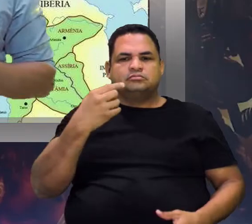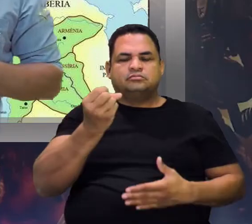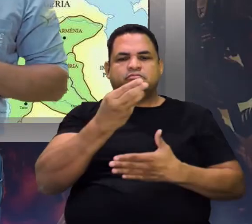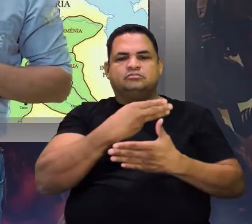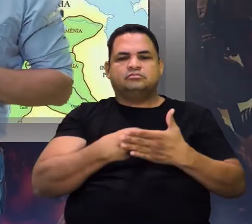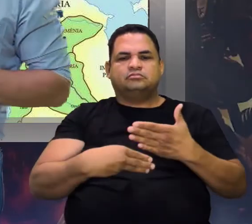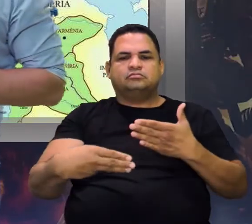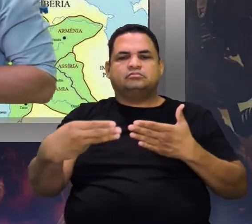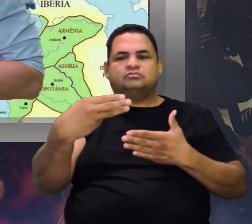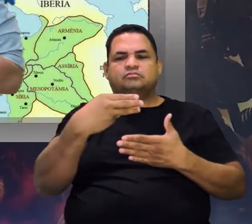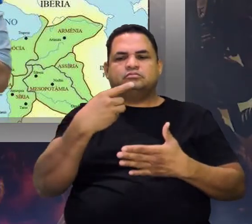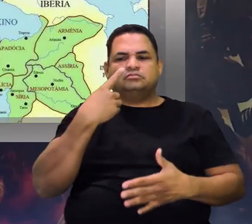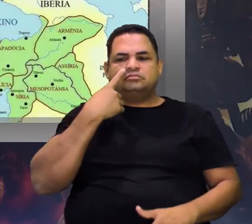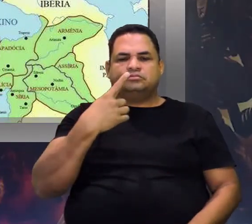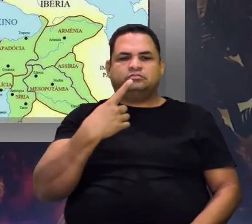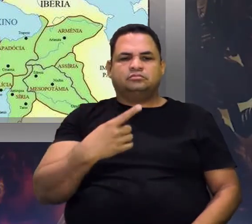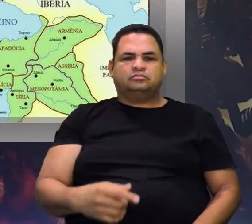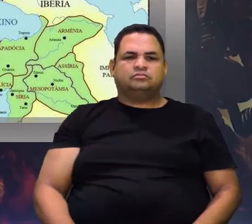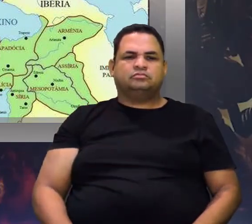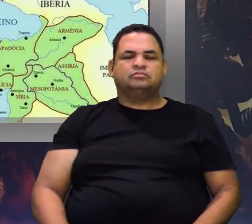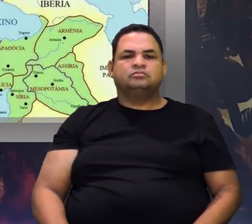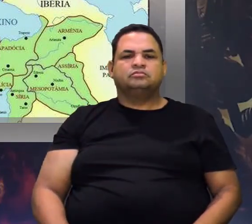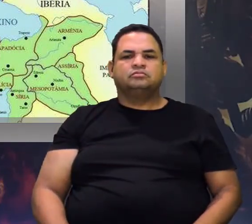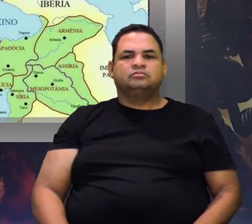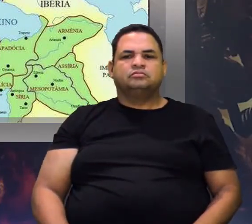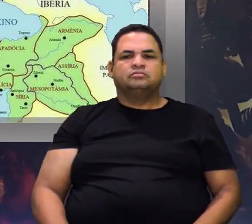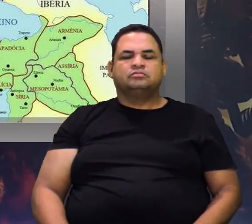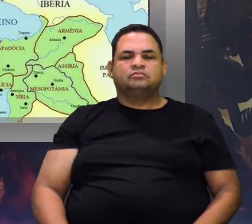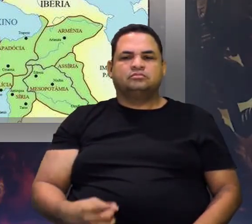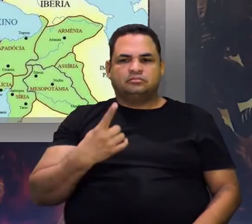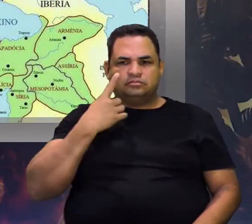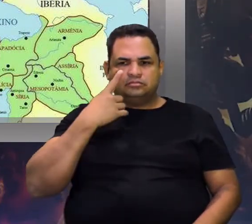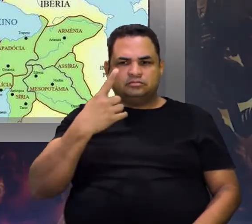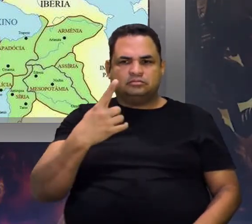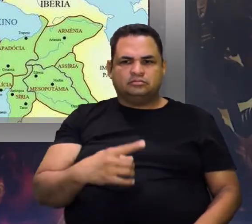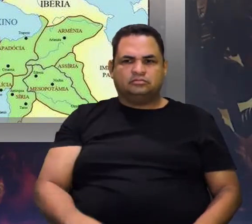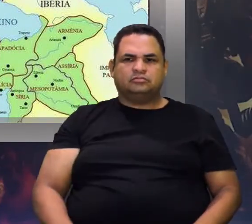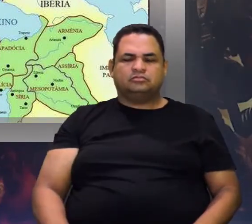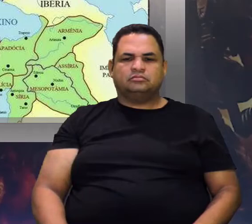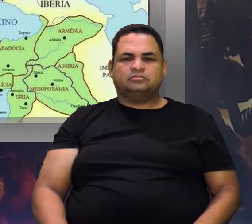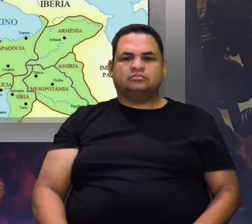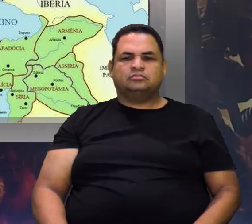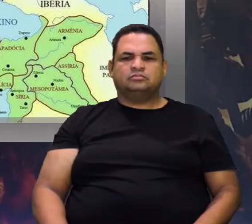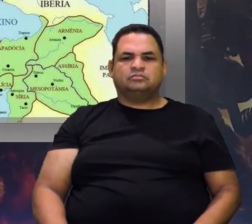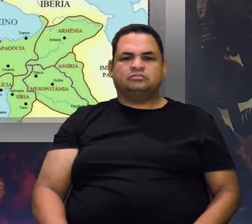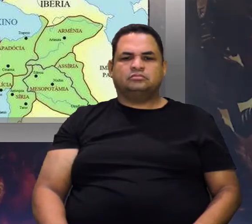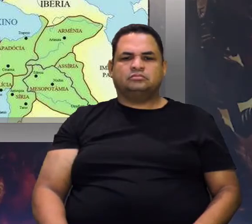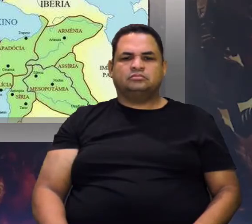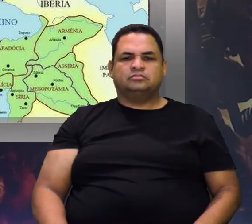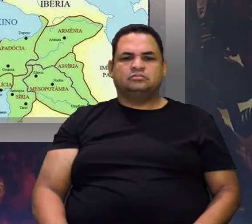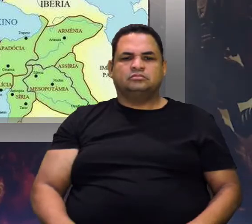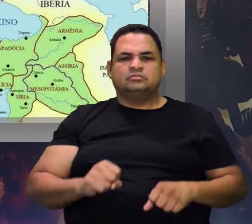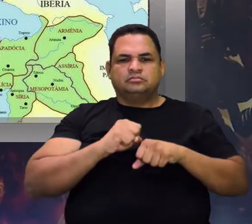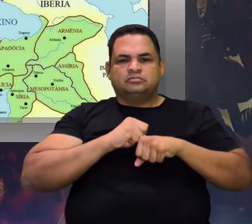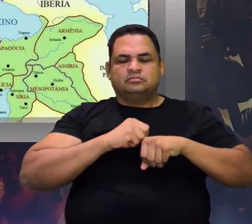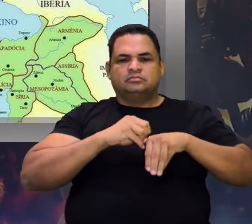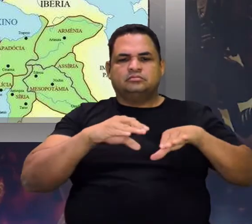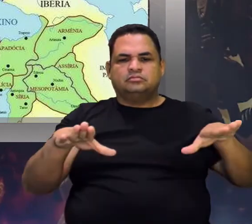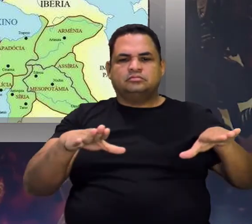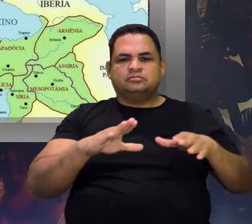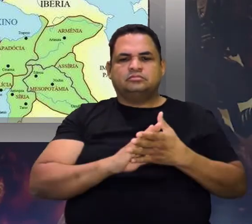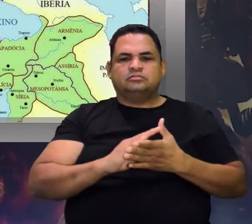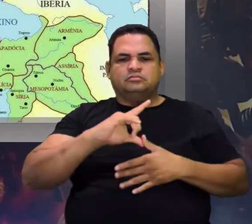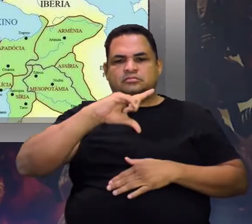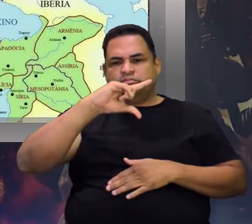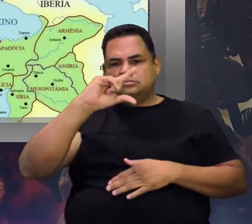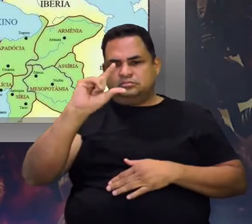mapa, aqui nesse mapa aqui nós estamos observando essa expansão do Império Romano. Aqui é a Península Itálica,